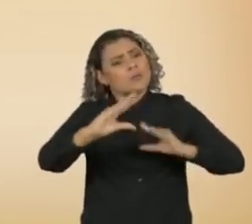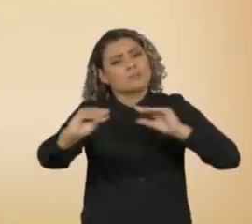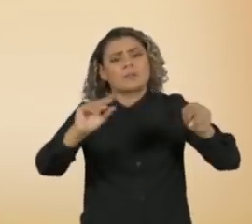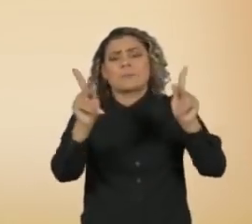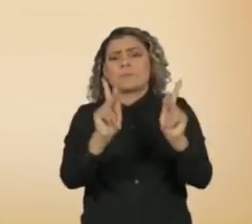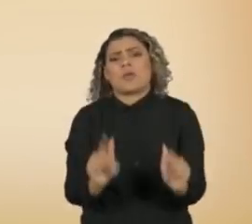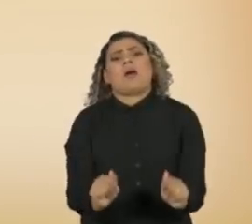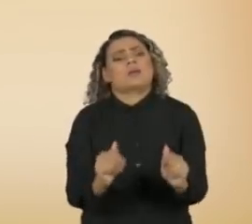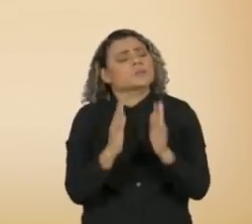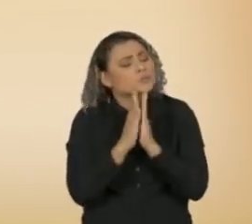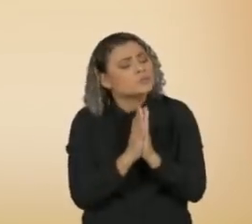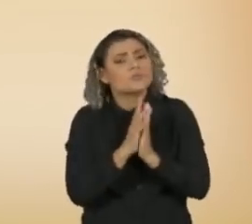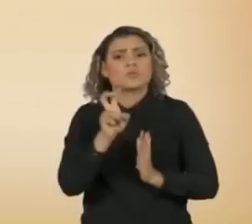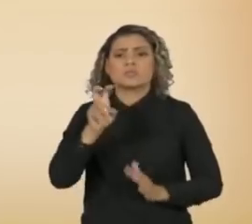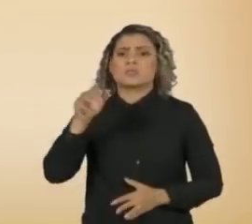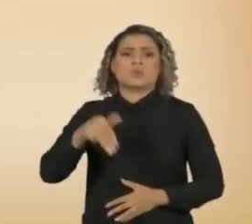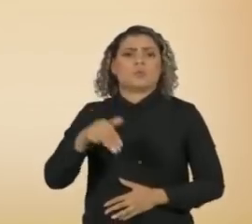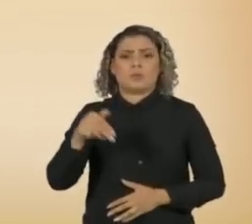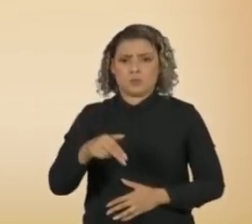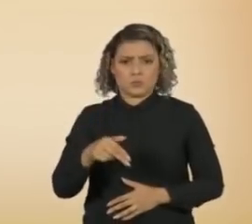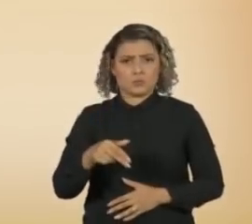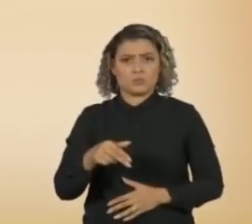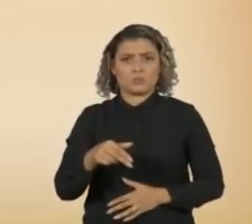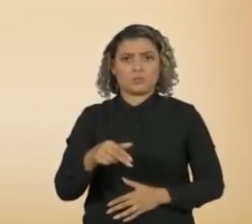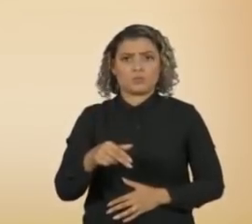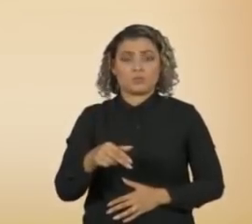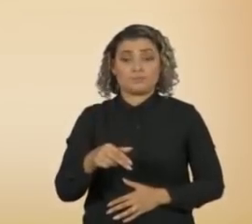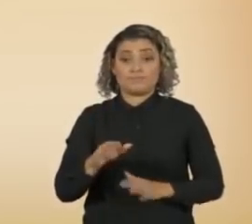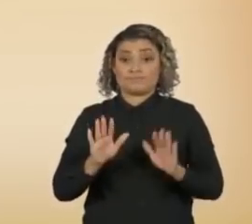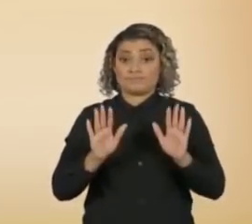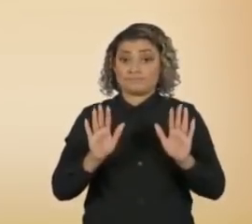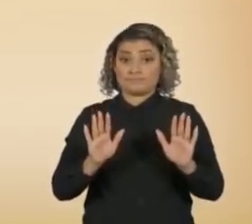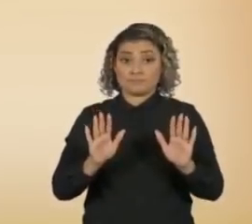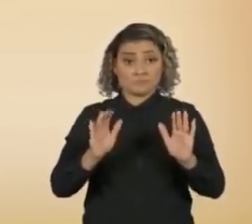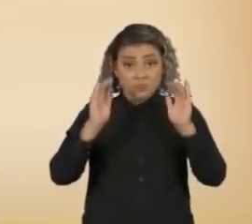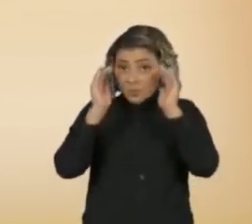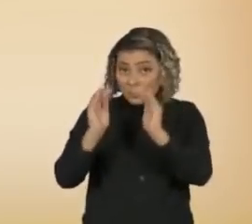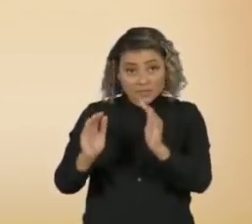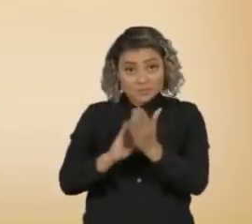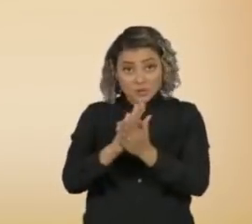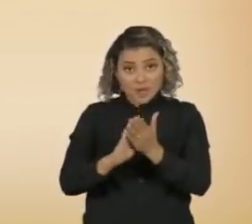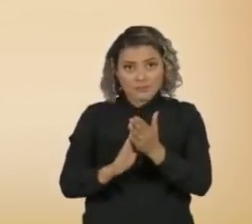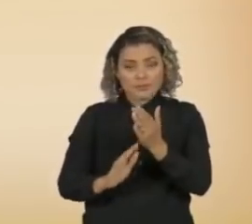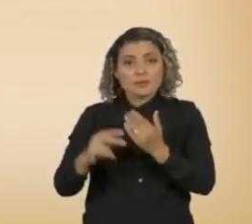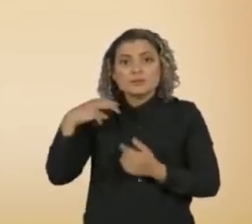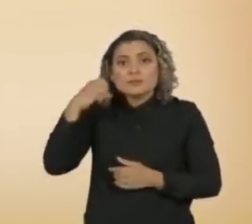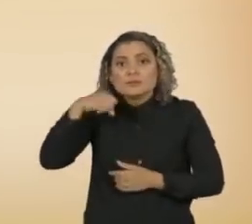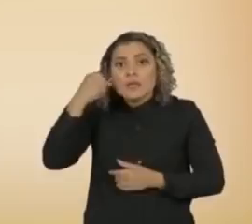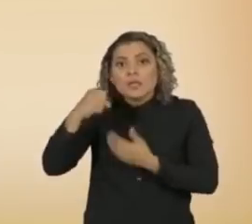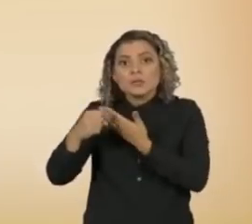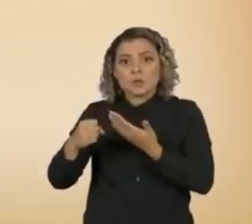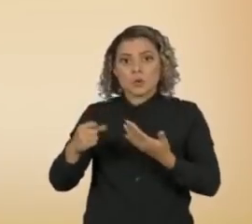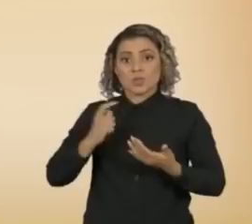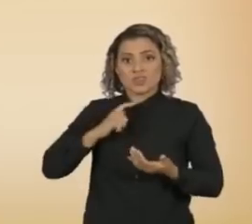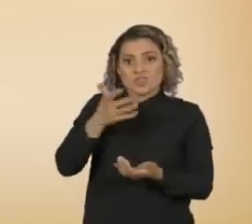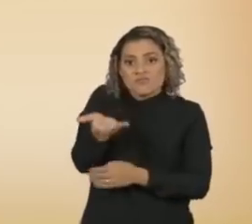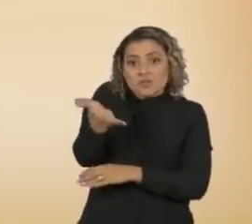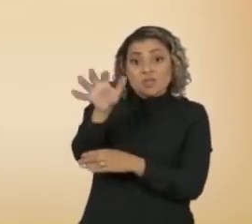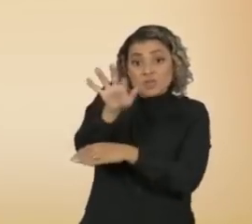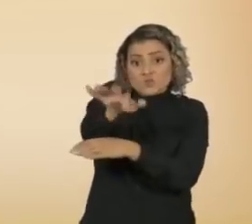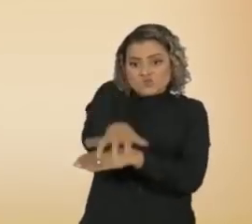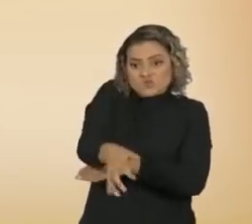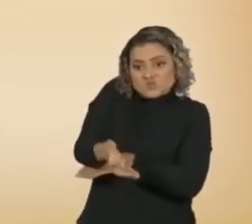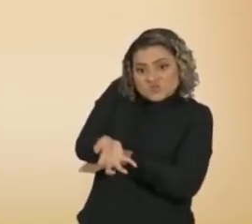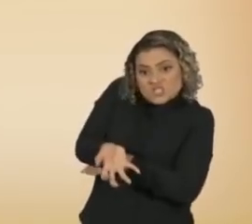paz. 5 minutos, nenhum a mais. Como não foi atendido, o senador pilotou uma retroescavadeira